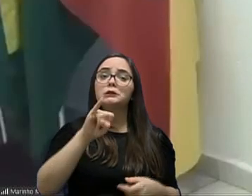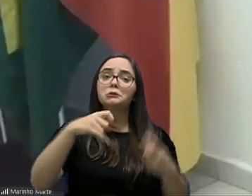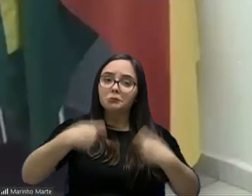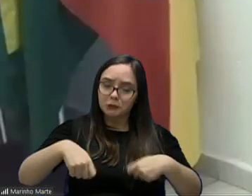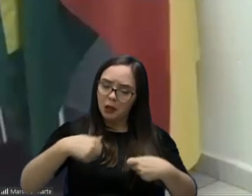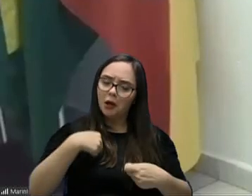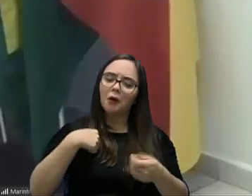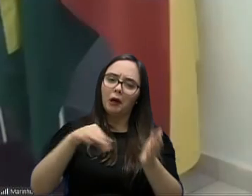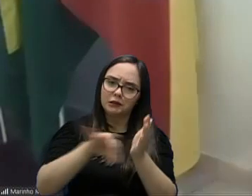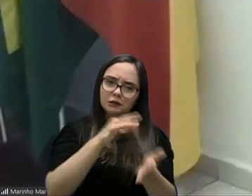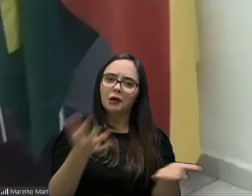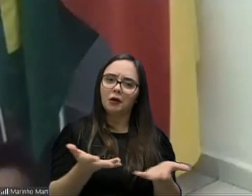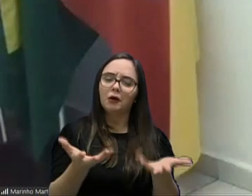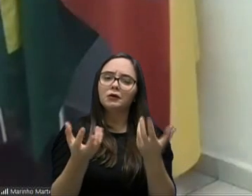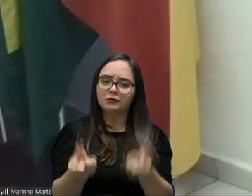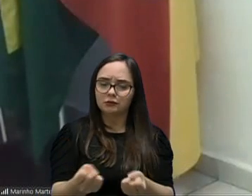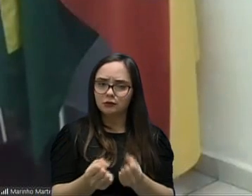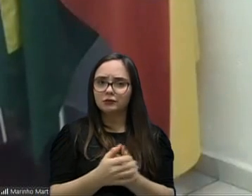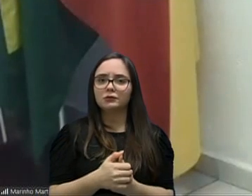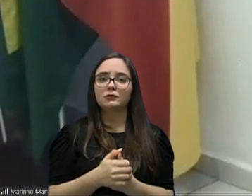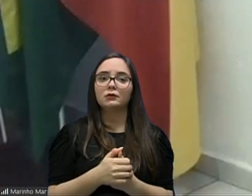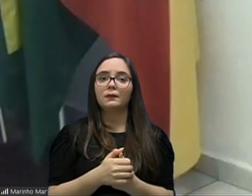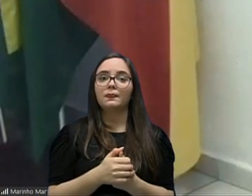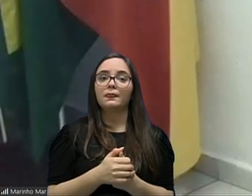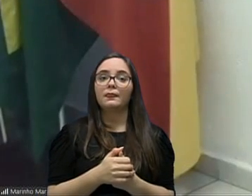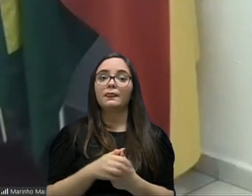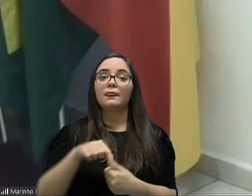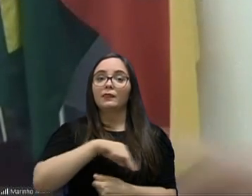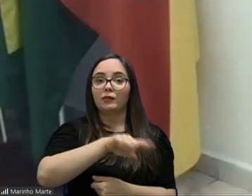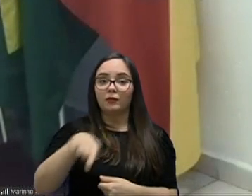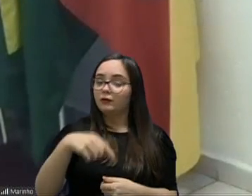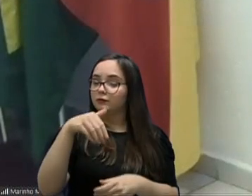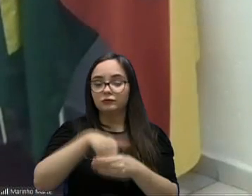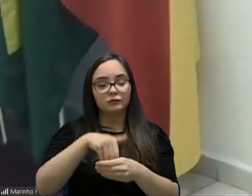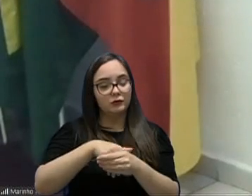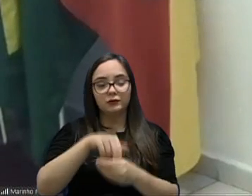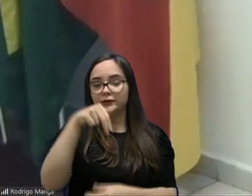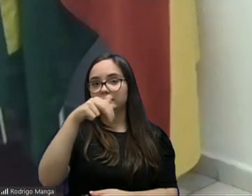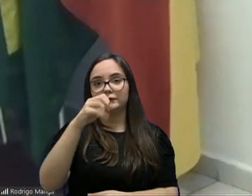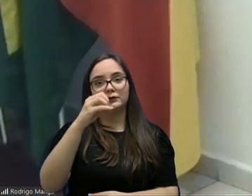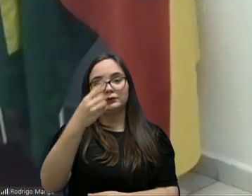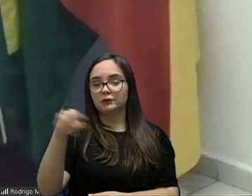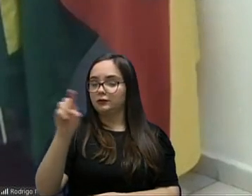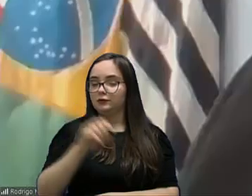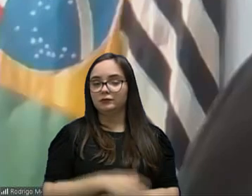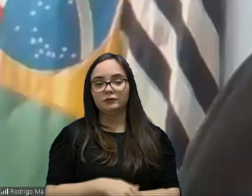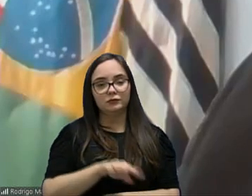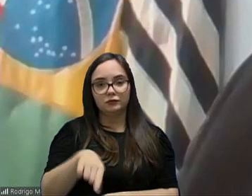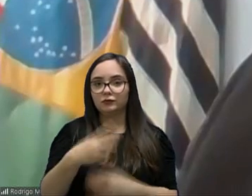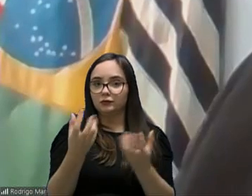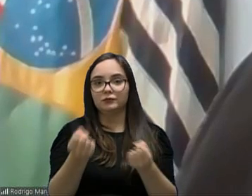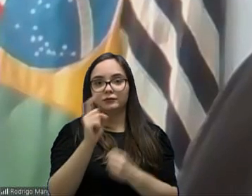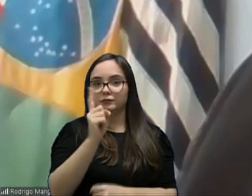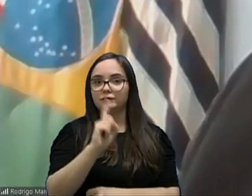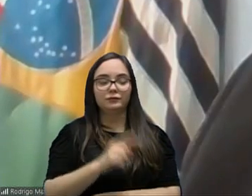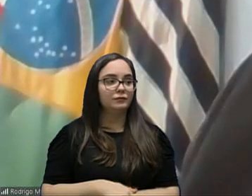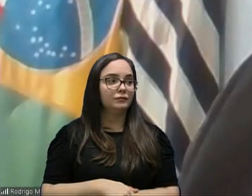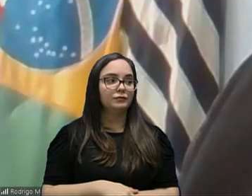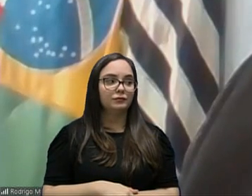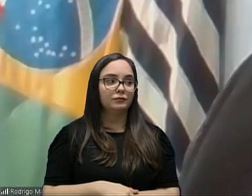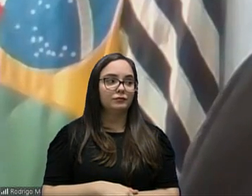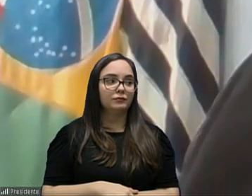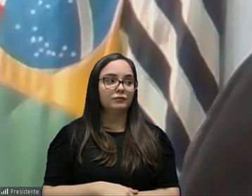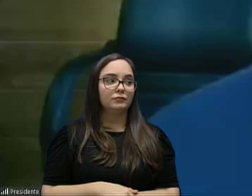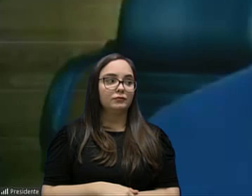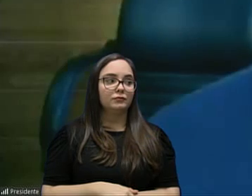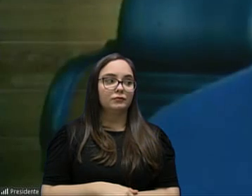já. A bancada do Partido Progressista vai votar não. A do PT também votará não.